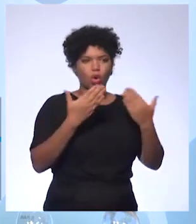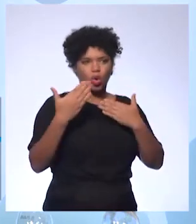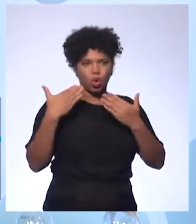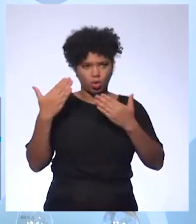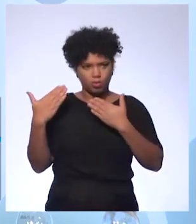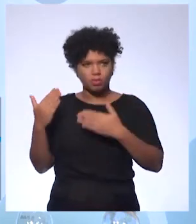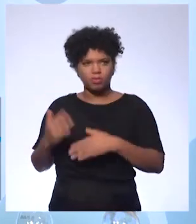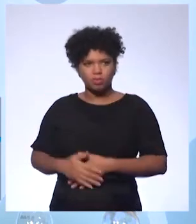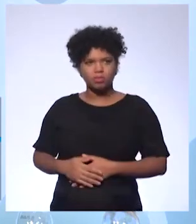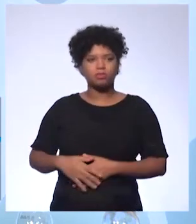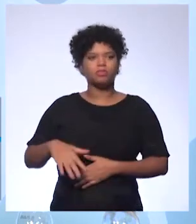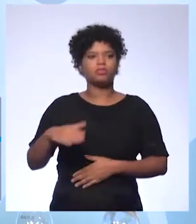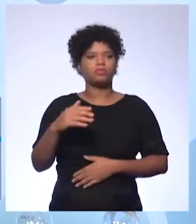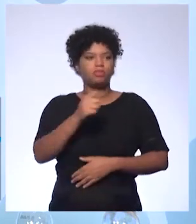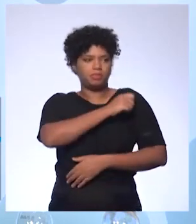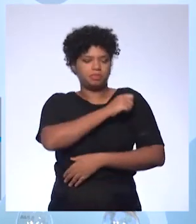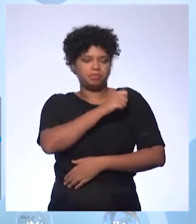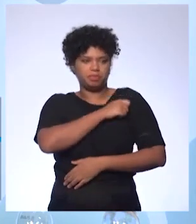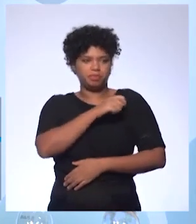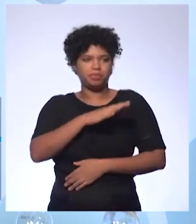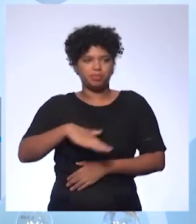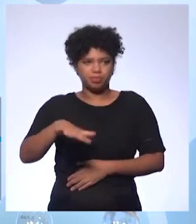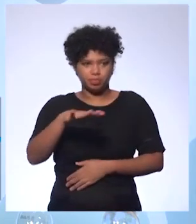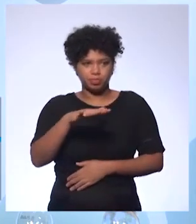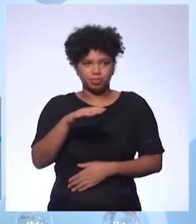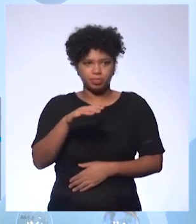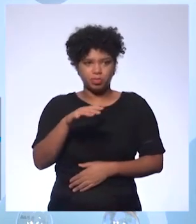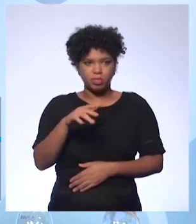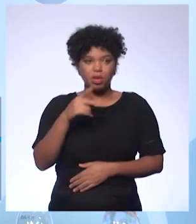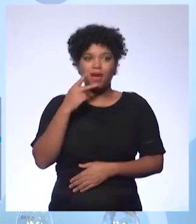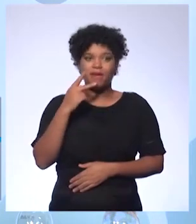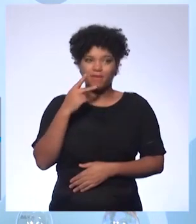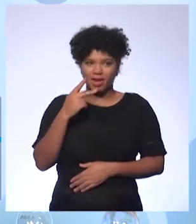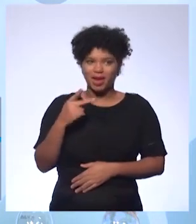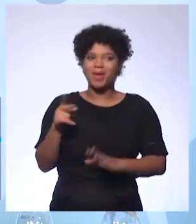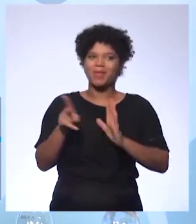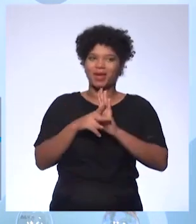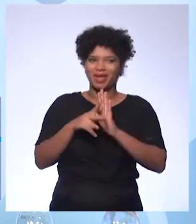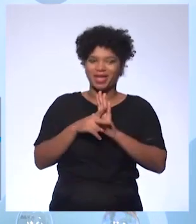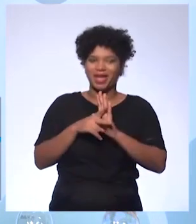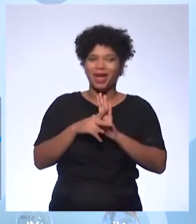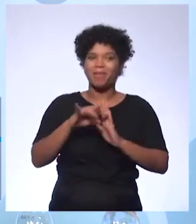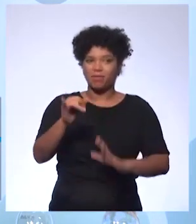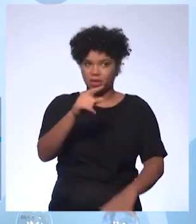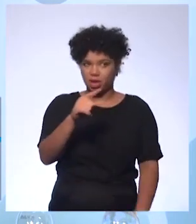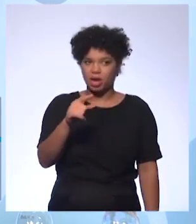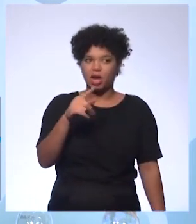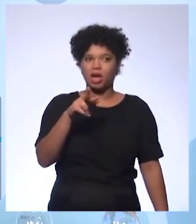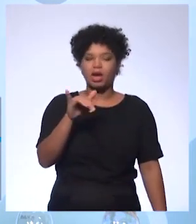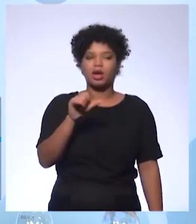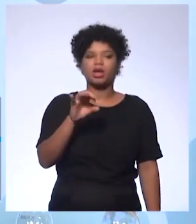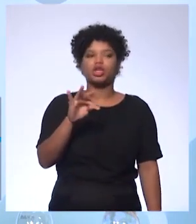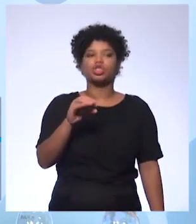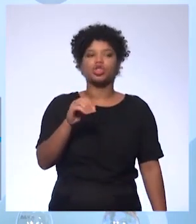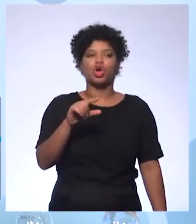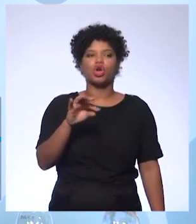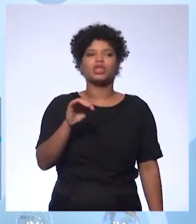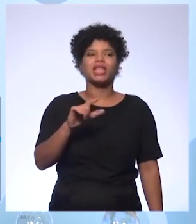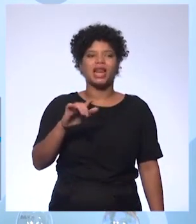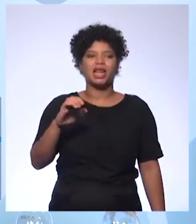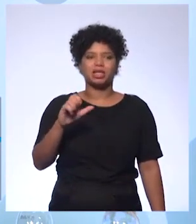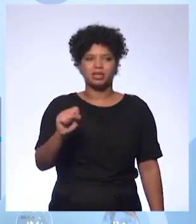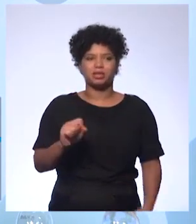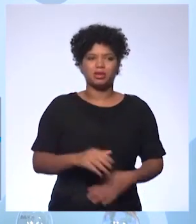na aula de projeto de vida, estou contando a anedota por causa do Aristóteles, viu, professores? E eu me lembro do aluno que falou assim: